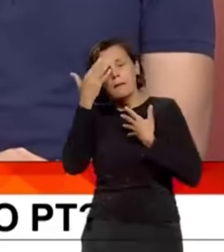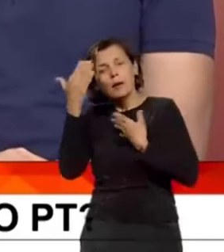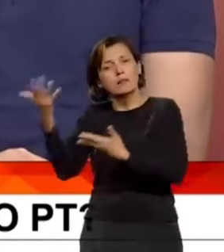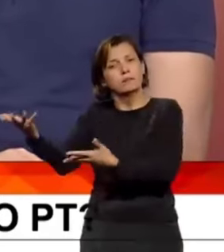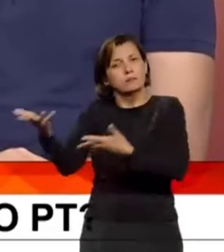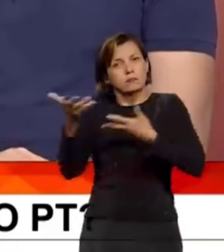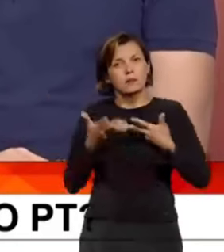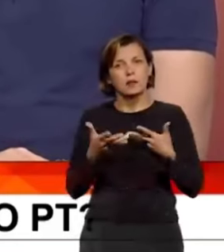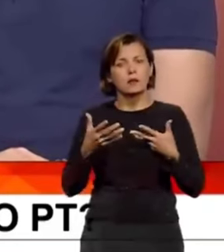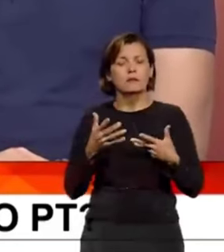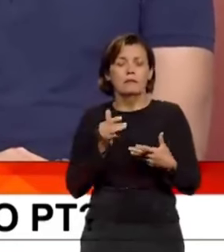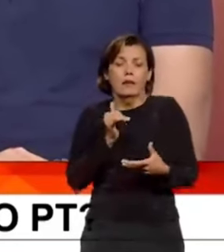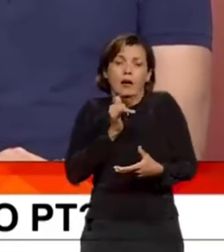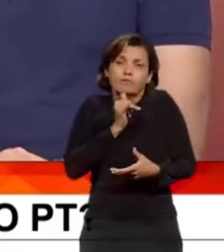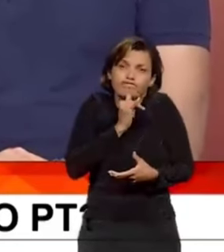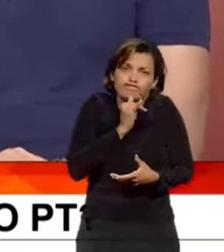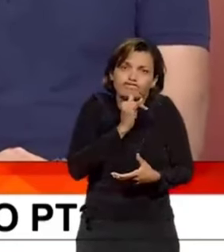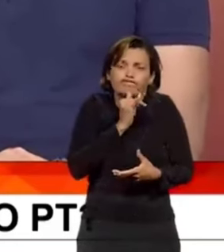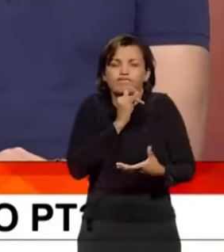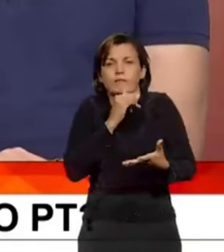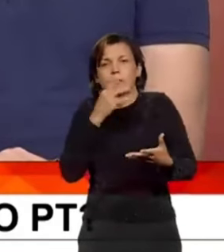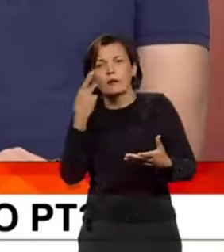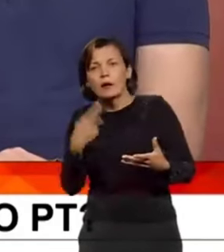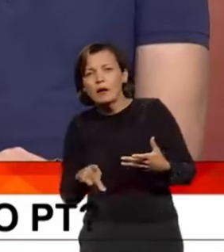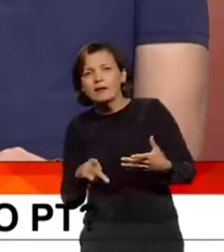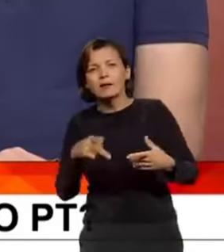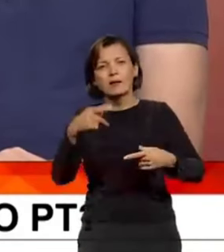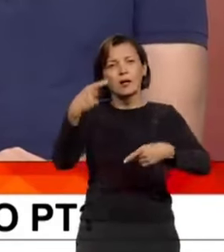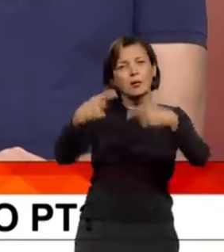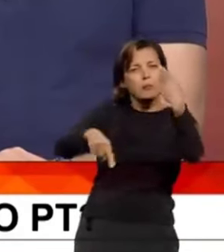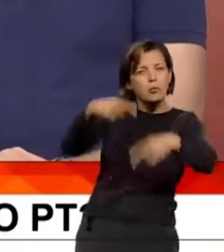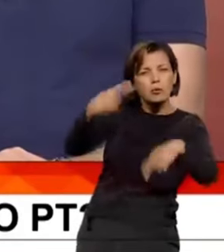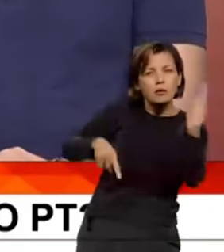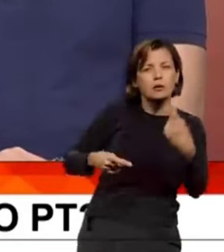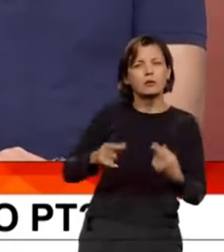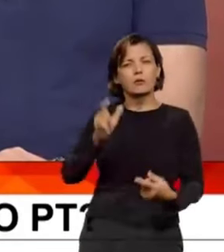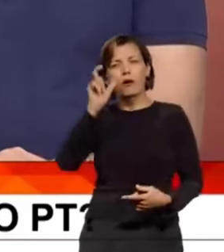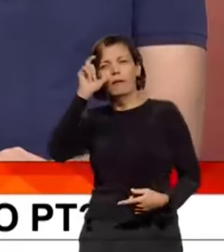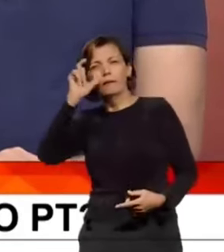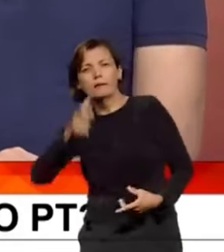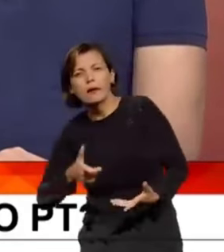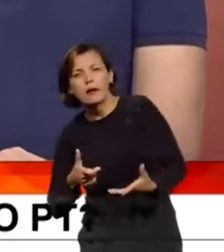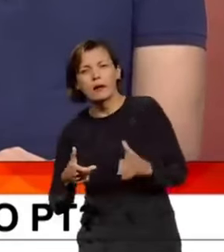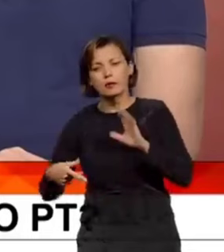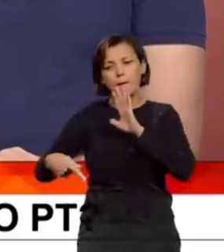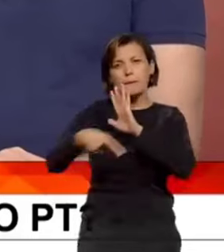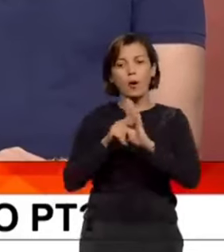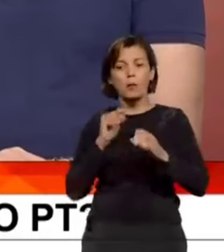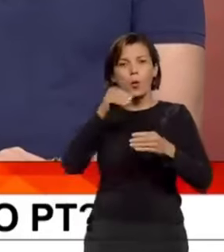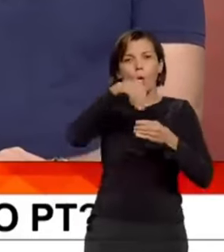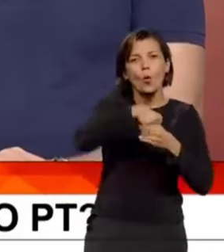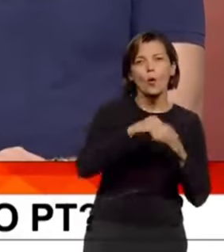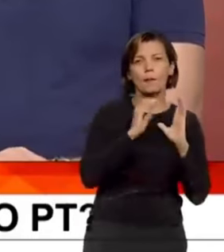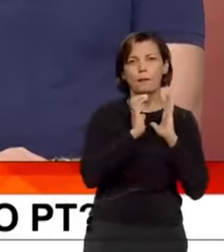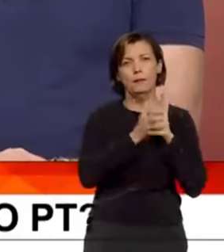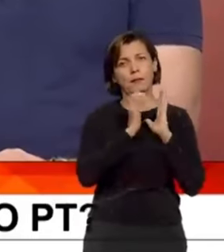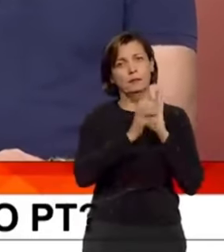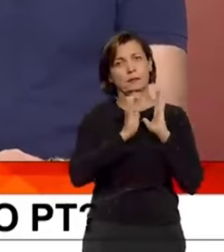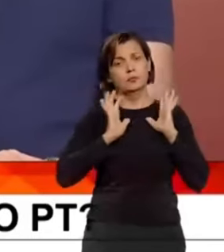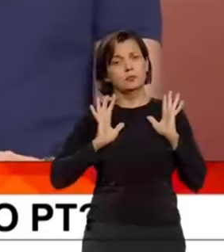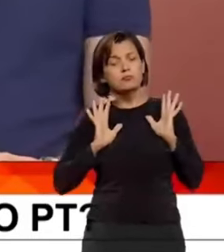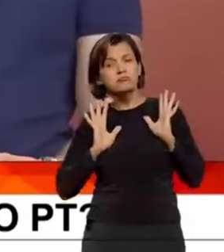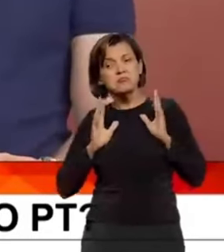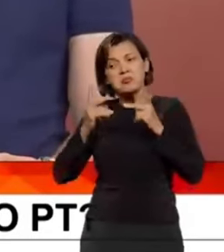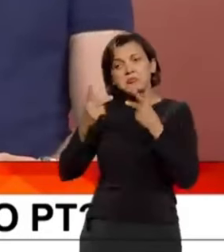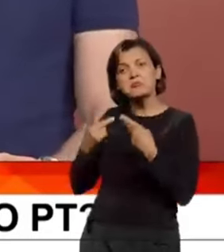mas a política infelizmente tem muitas ideias tem muitos interesses o endereço do seu partido é bem